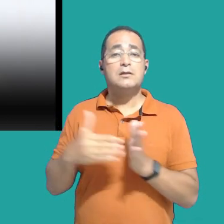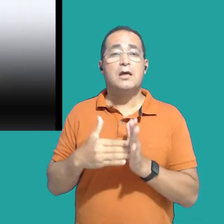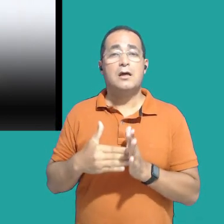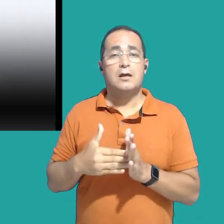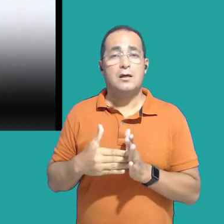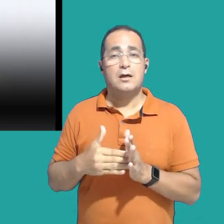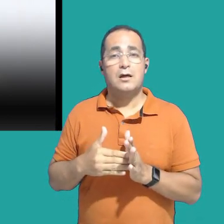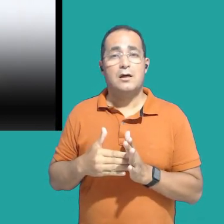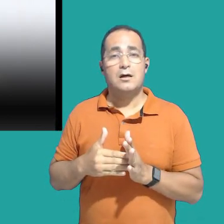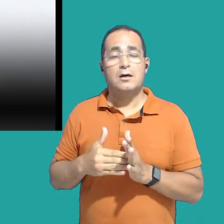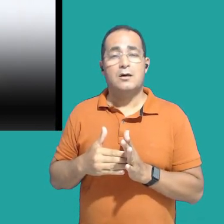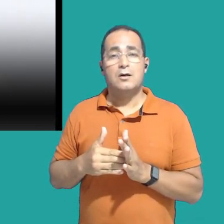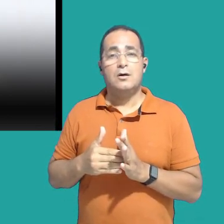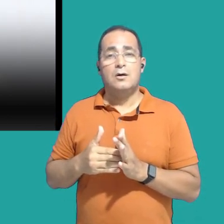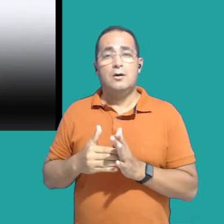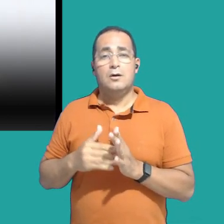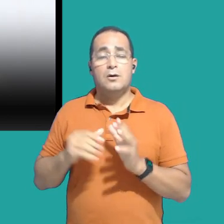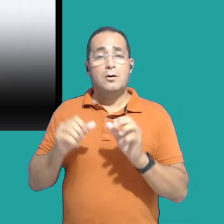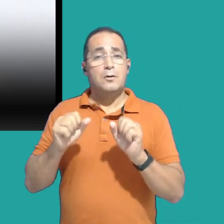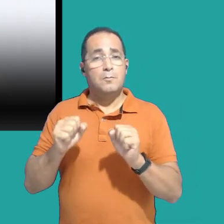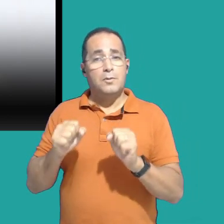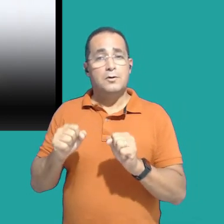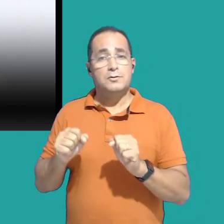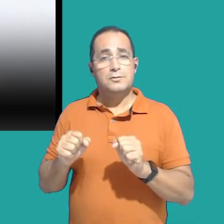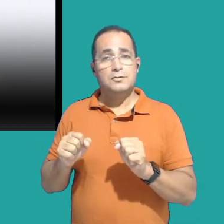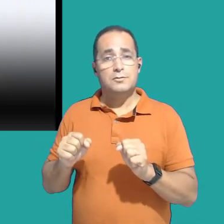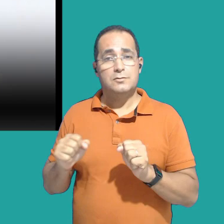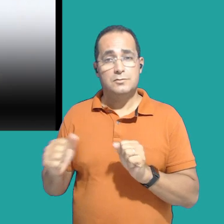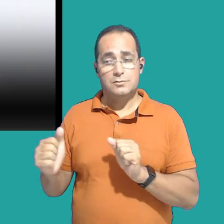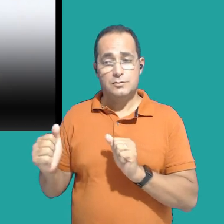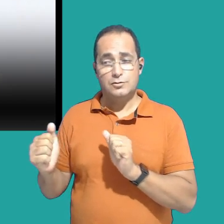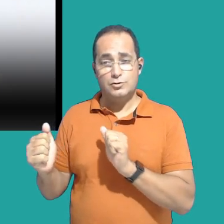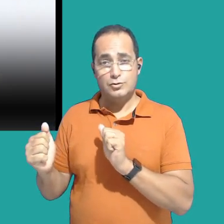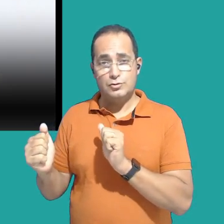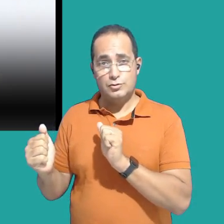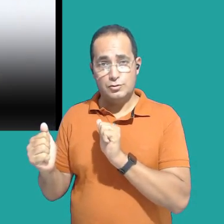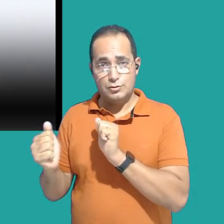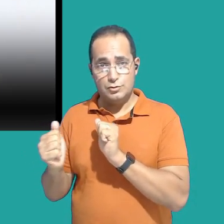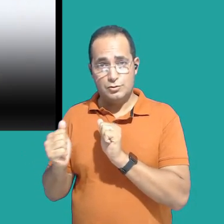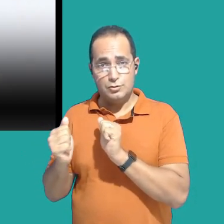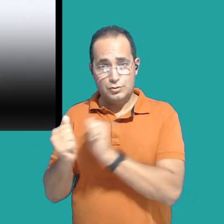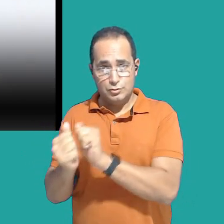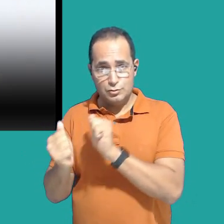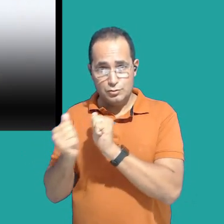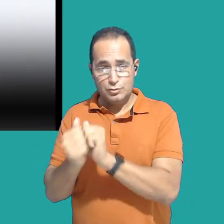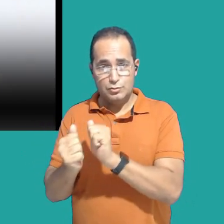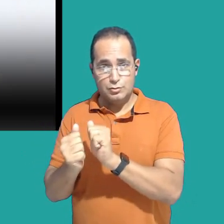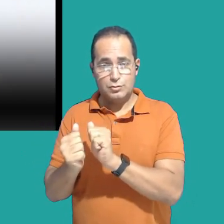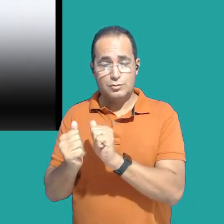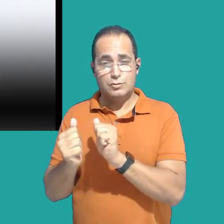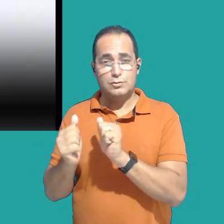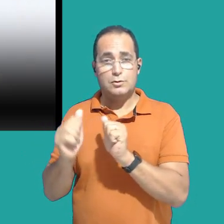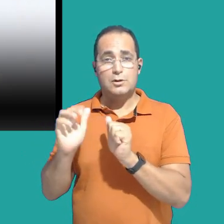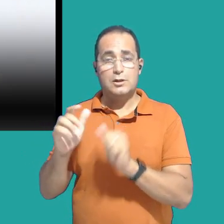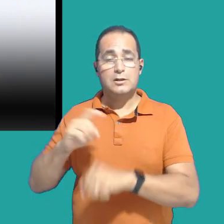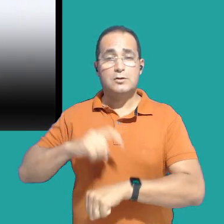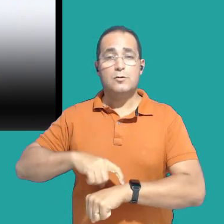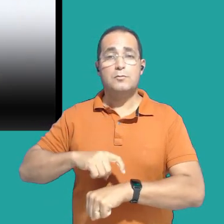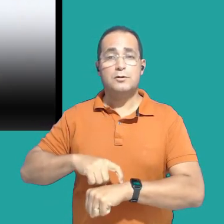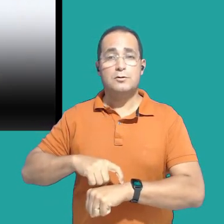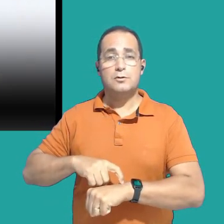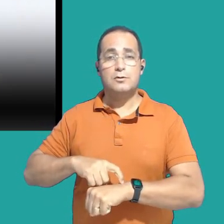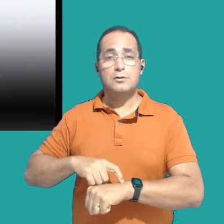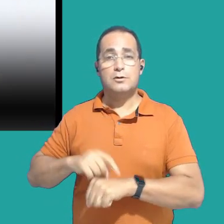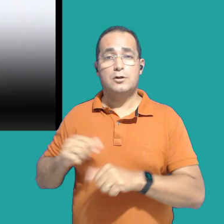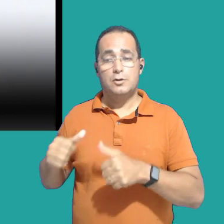onde, ou até onde eu posso ficar, acompanhar a pessoa com deficiência, e Isso. até em qual